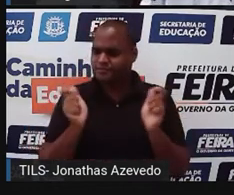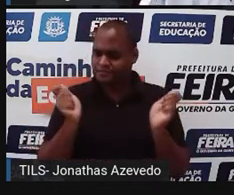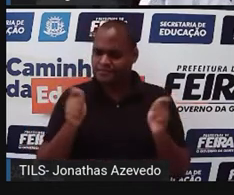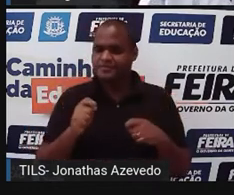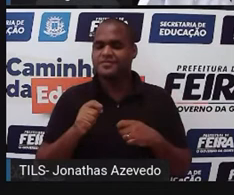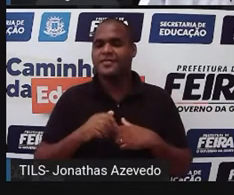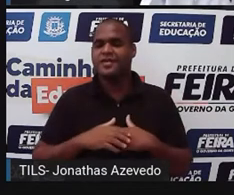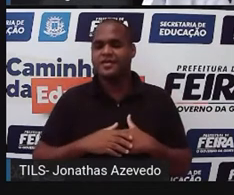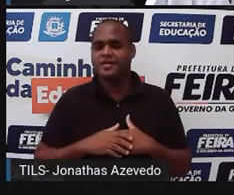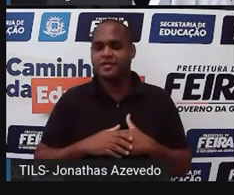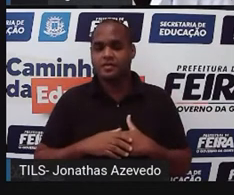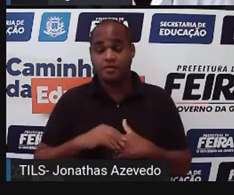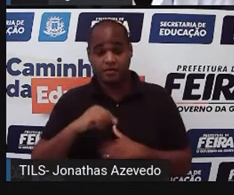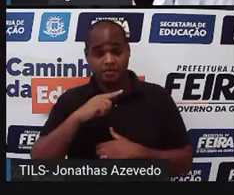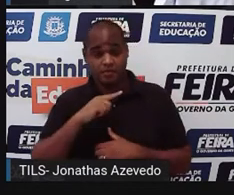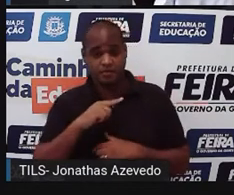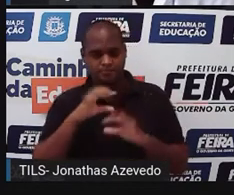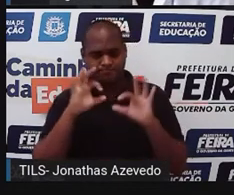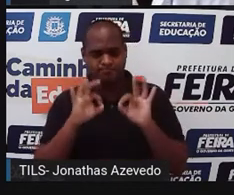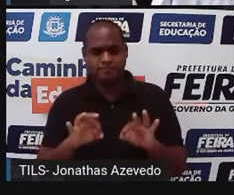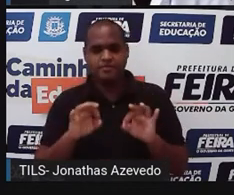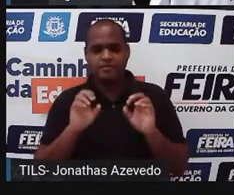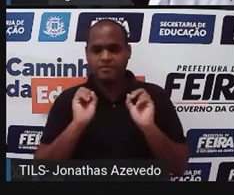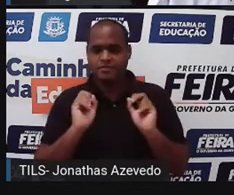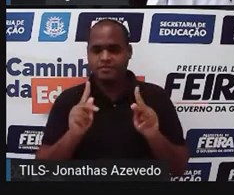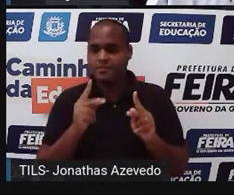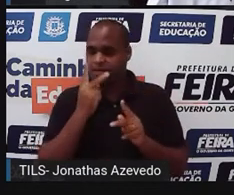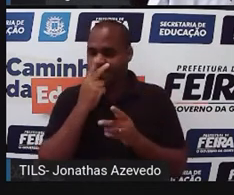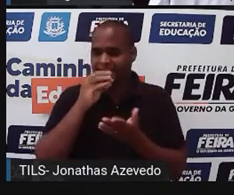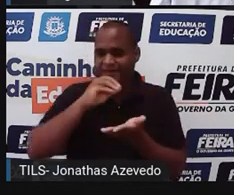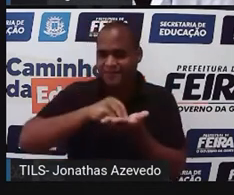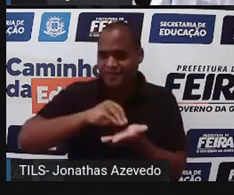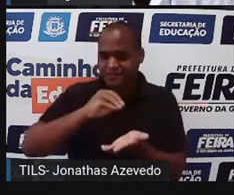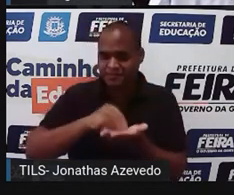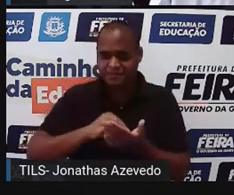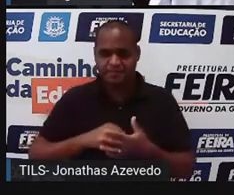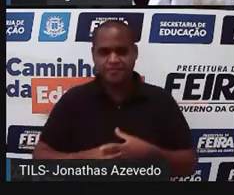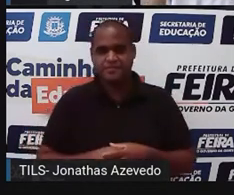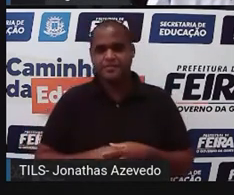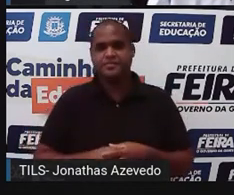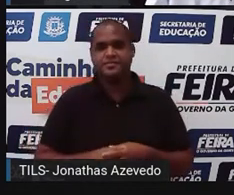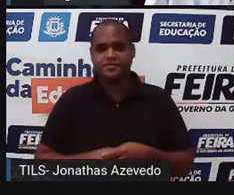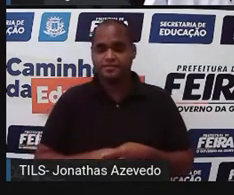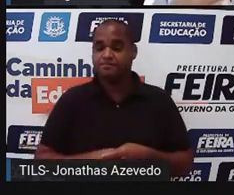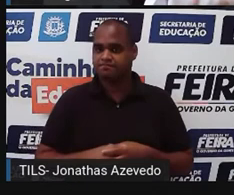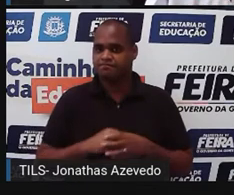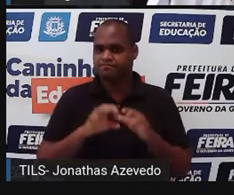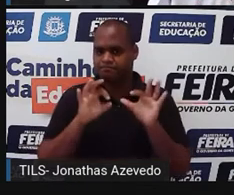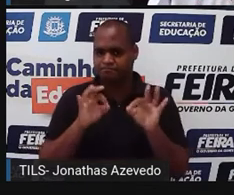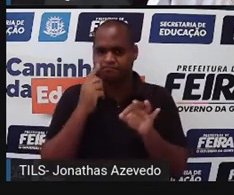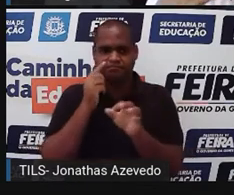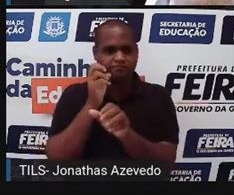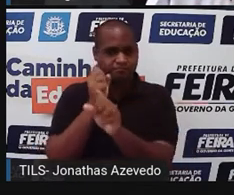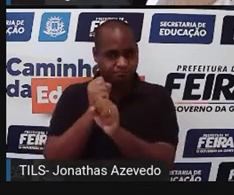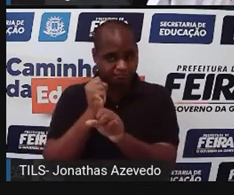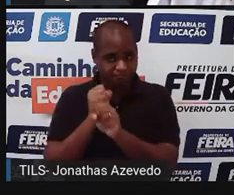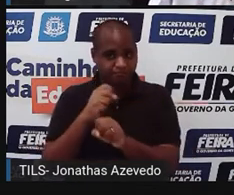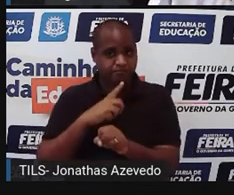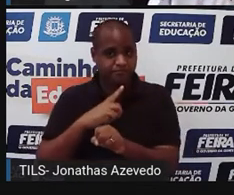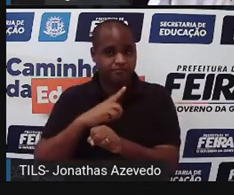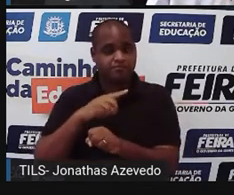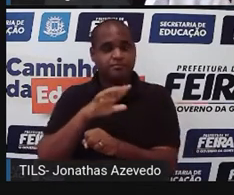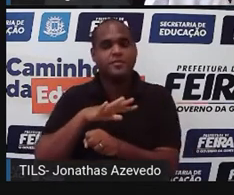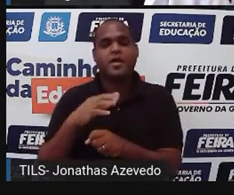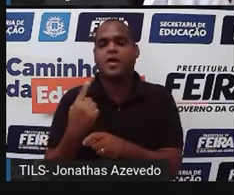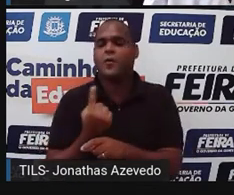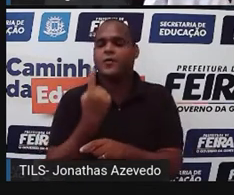aí ó tenho essa afirmação aqui que está incompleta e o produto da medida do comprimento pela